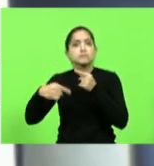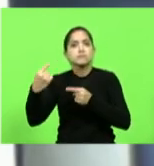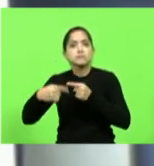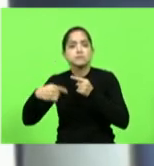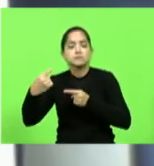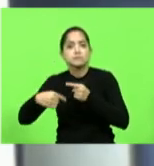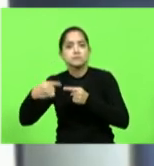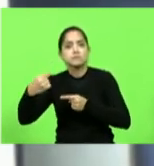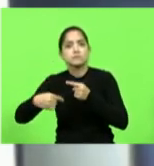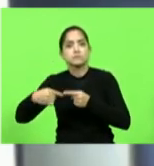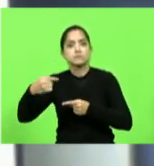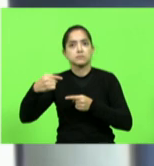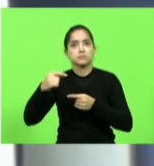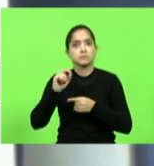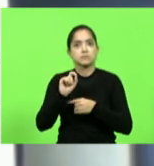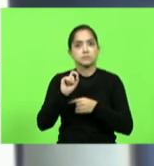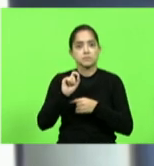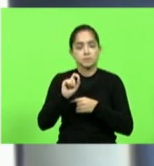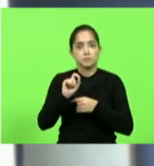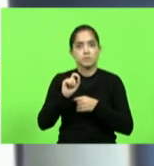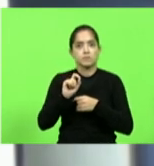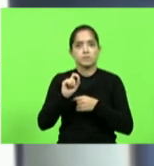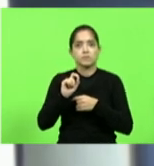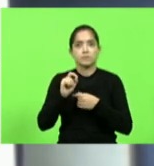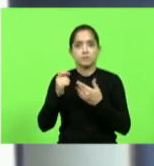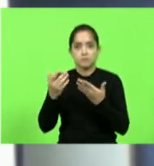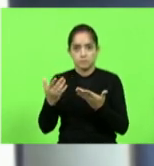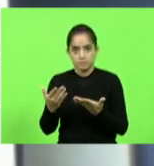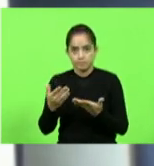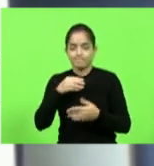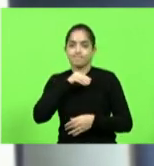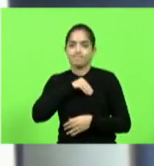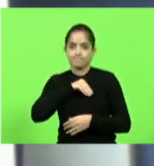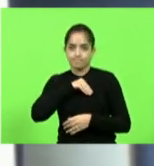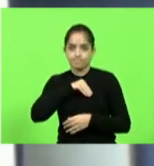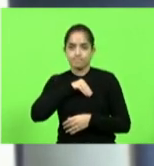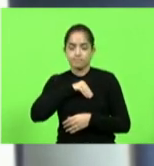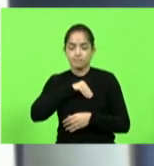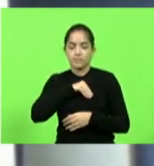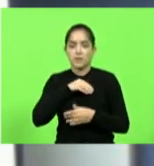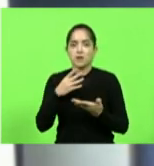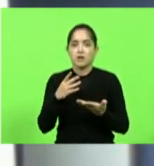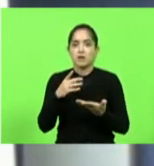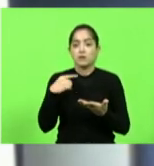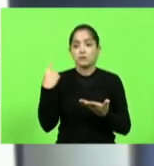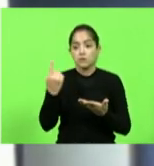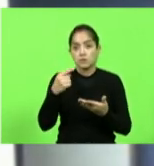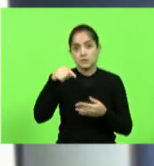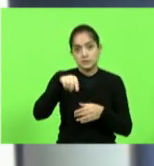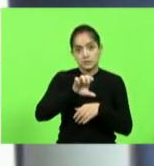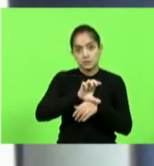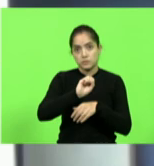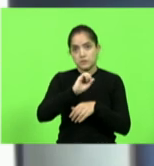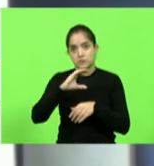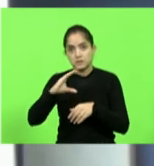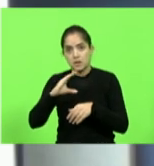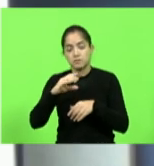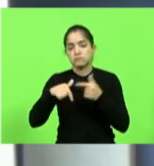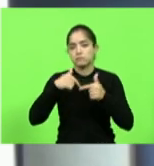também essa questão da remuneração. Nós, em Santa Catarina, os trabalhadores de